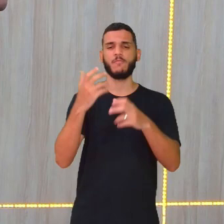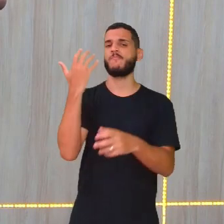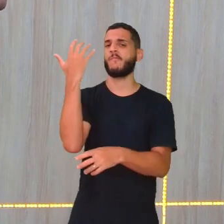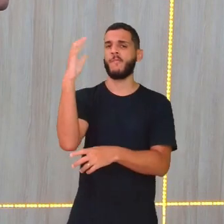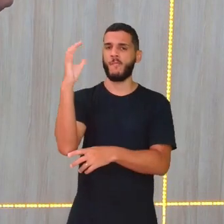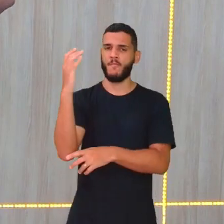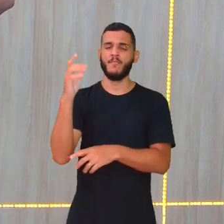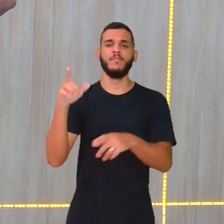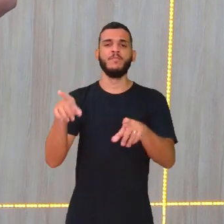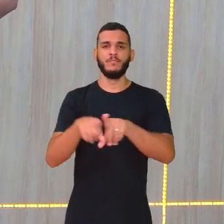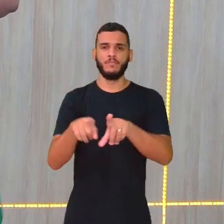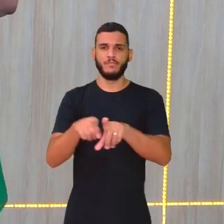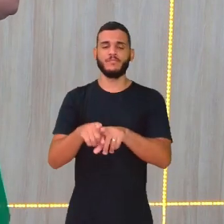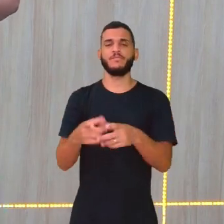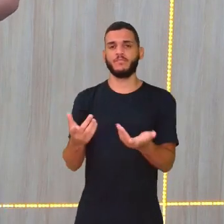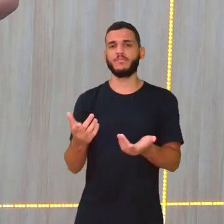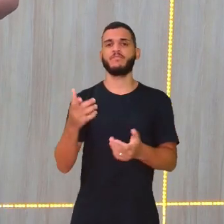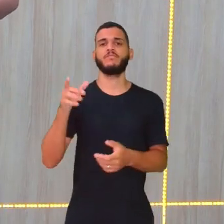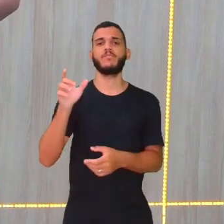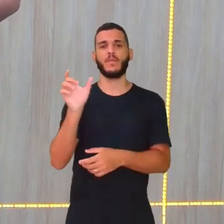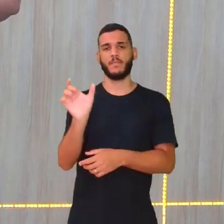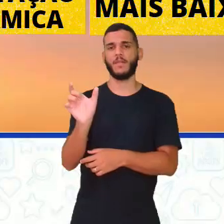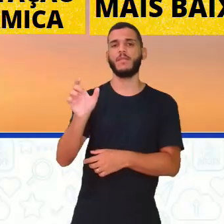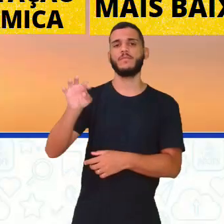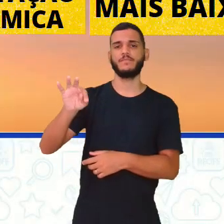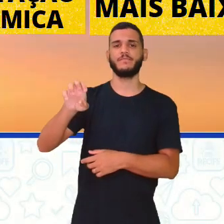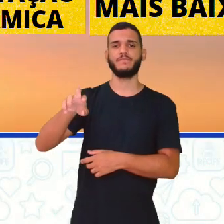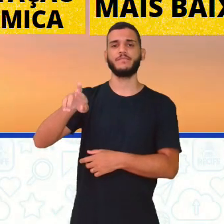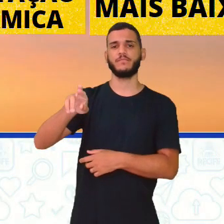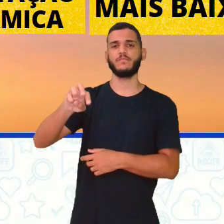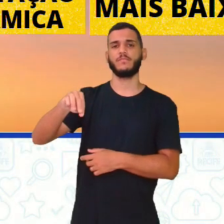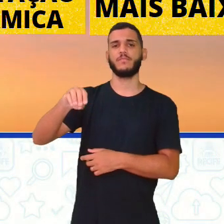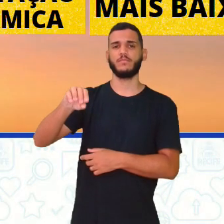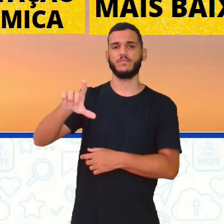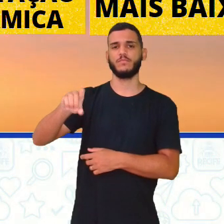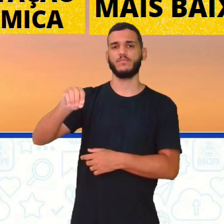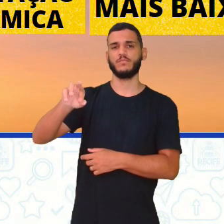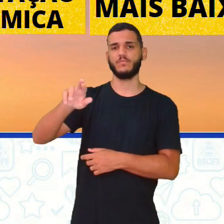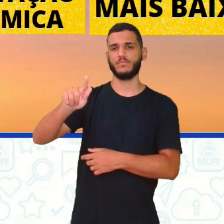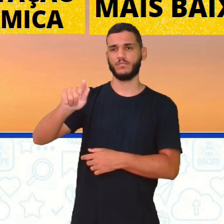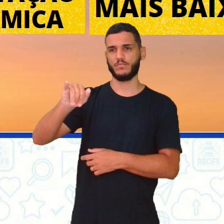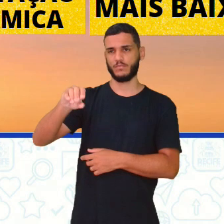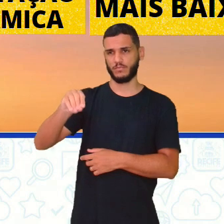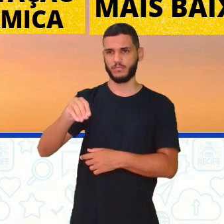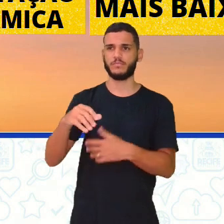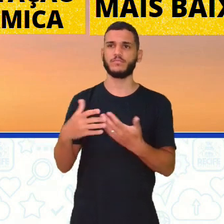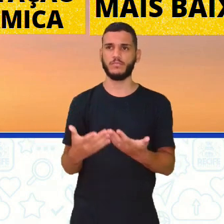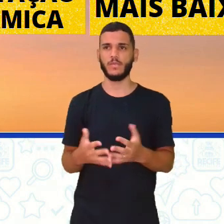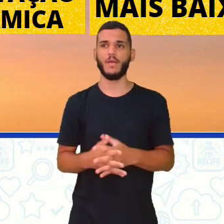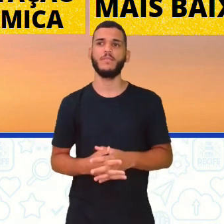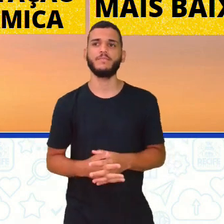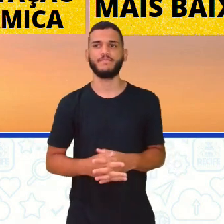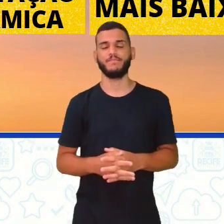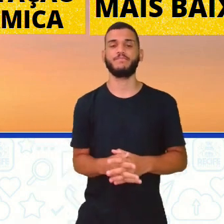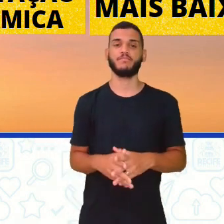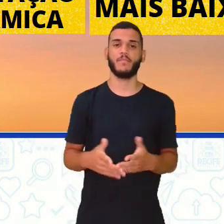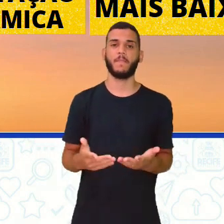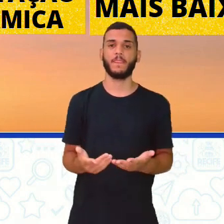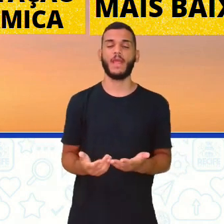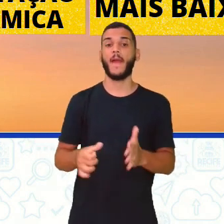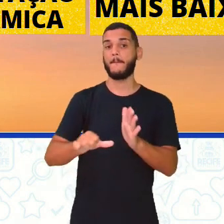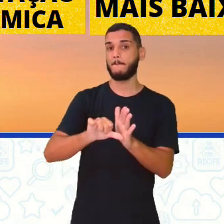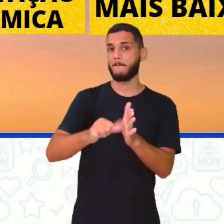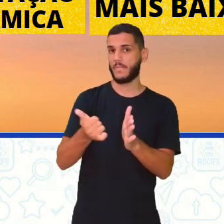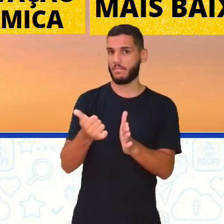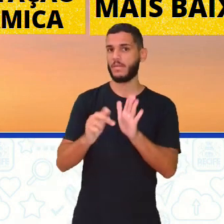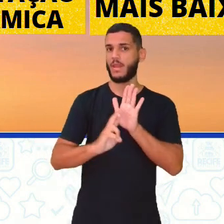científico, termologia. Vamos lá? Então, a primeira representação aqui que eu gostaria de mostrar a vocês é a